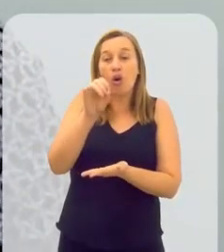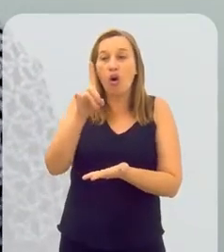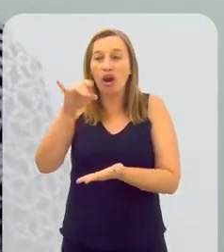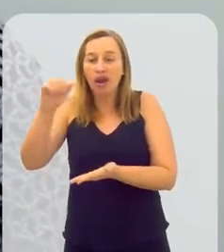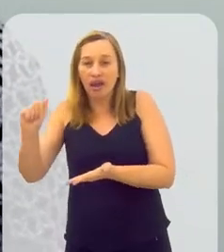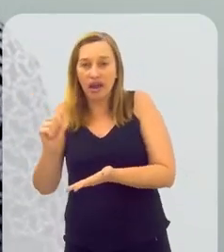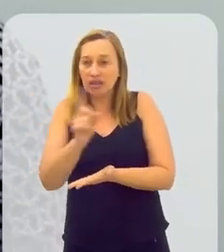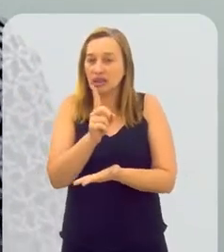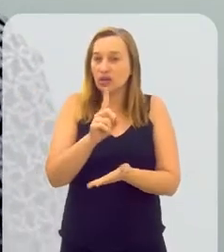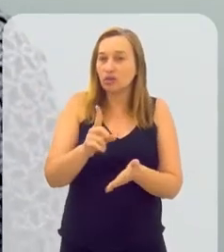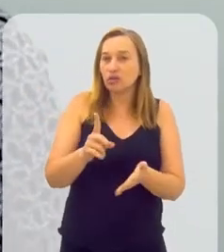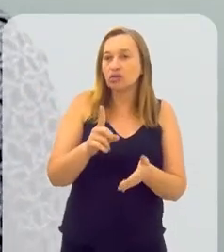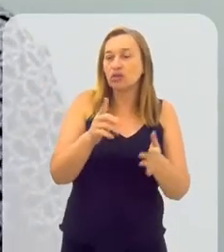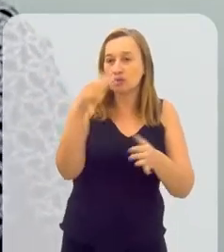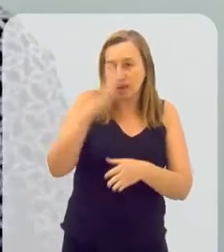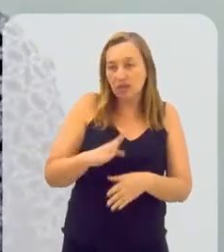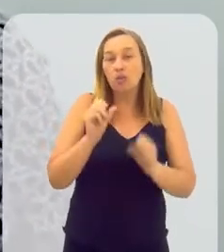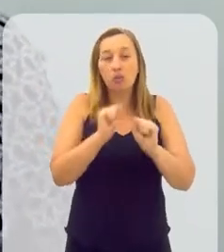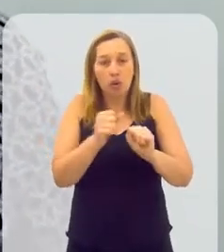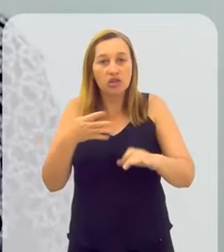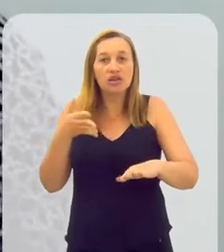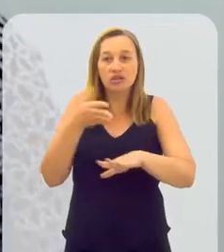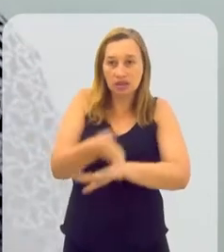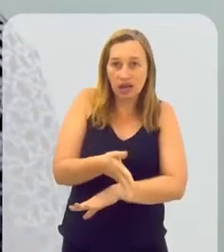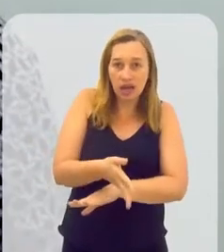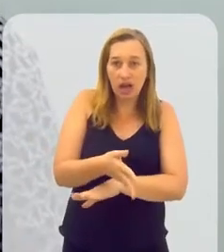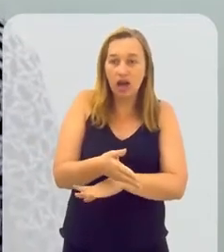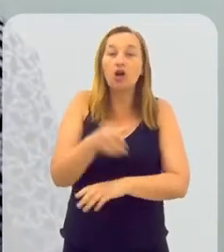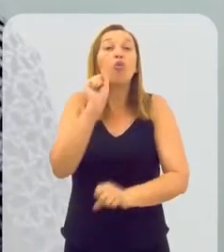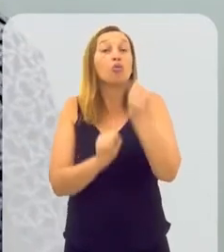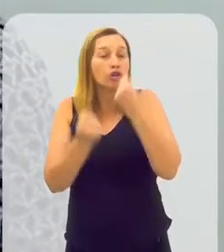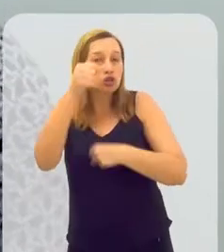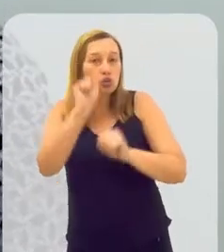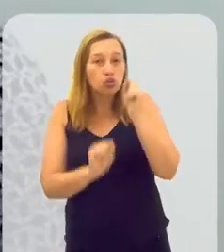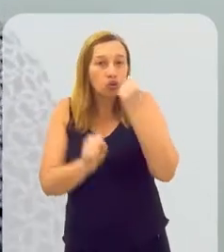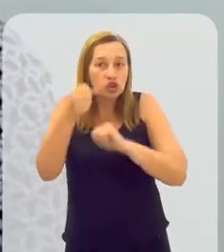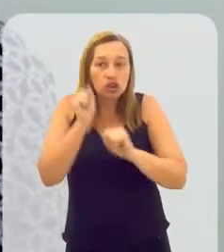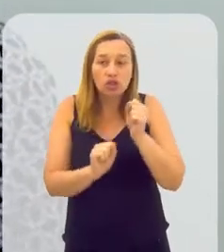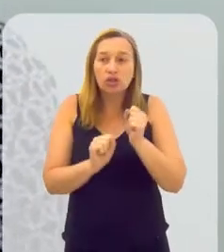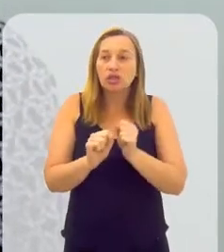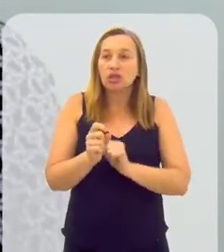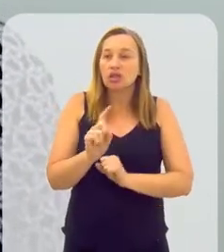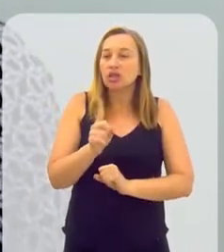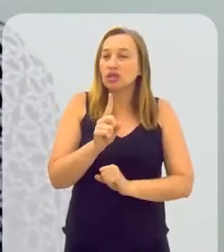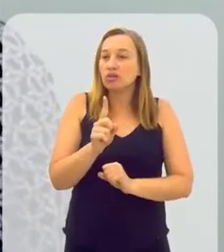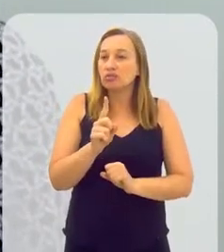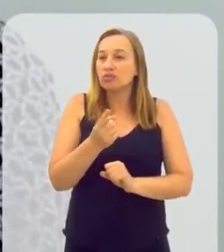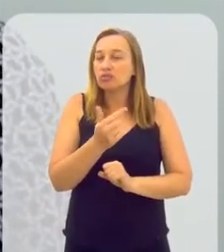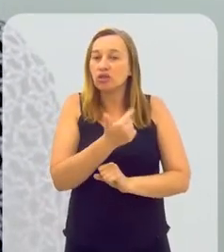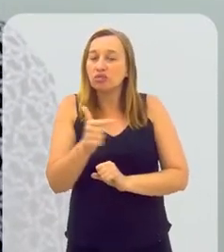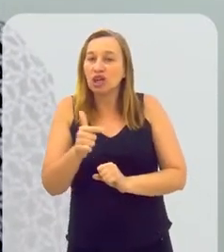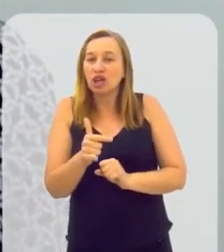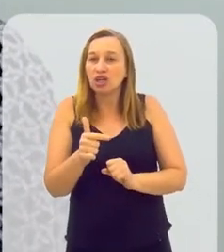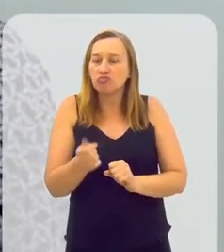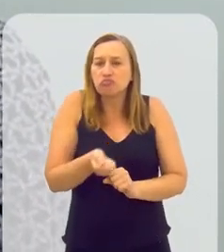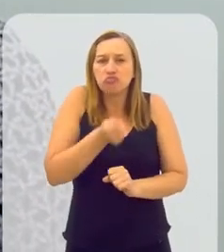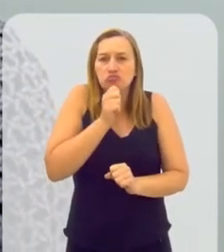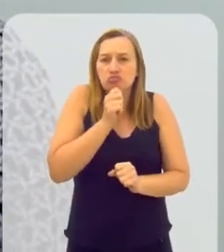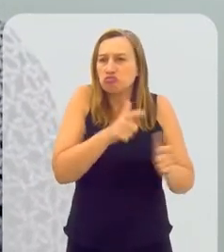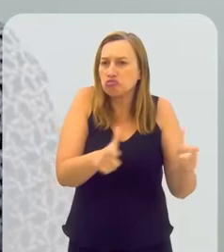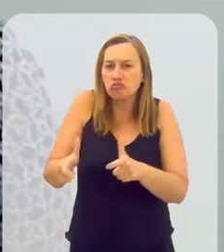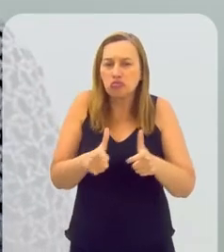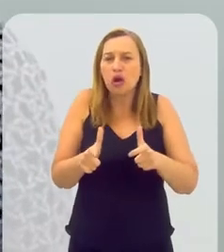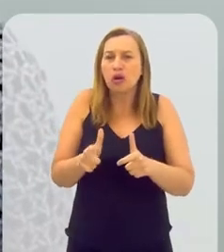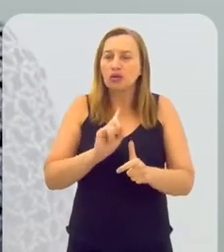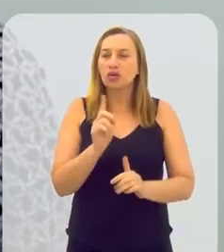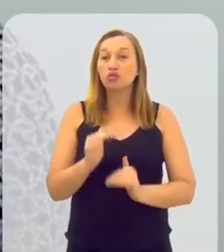desse mercado de eólica, ainda não está no Brasil. Quer dizer, a gente ainda pode também atrair uma indústria que não está em lugar